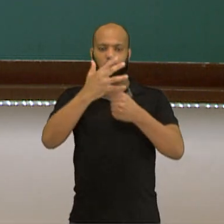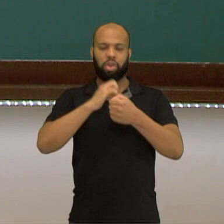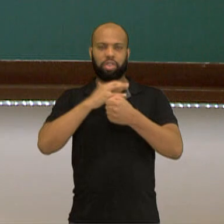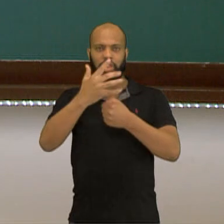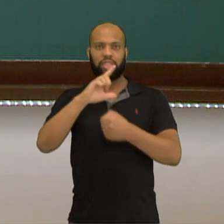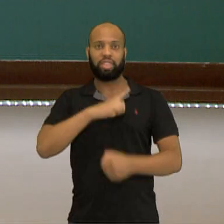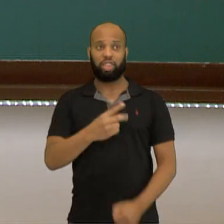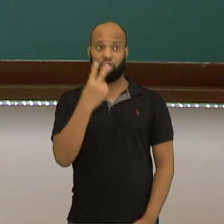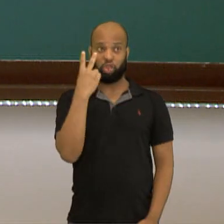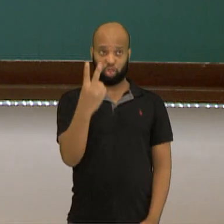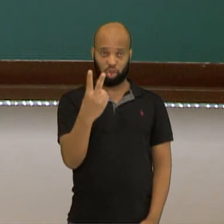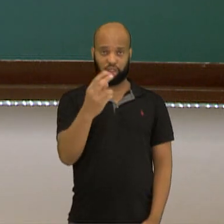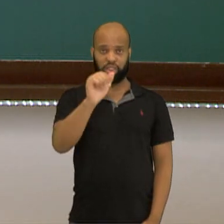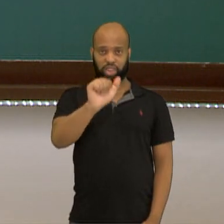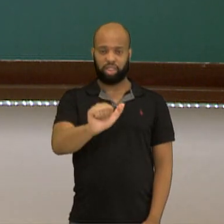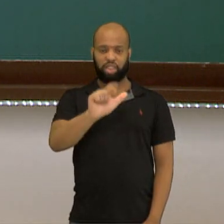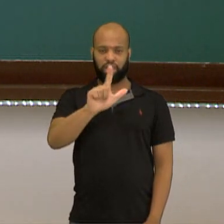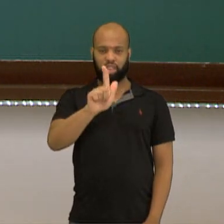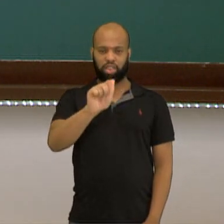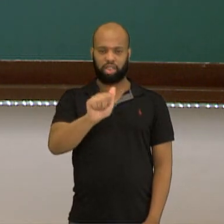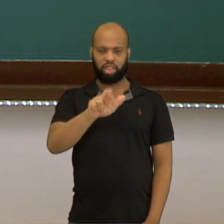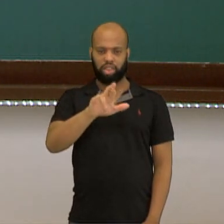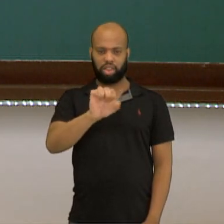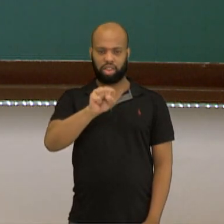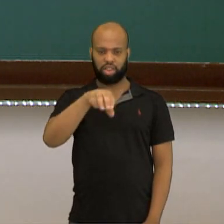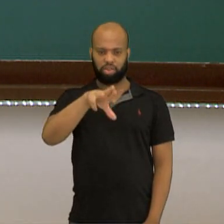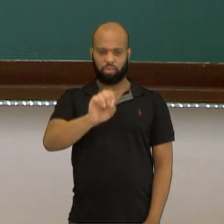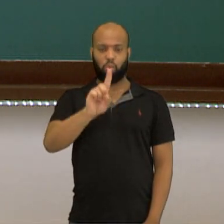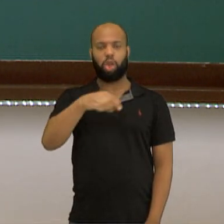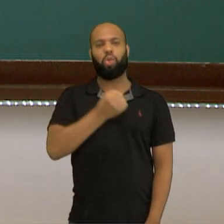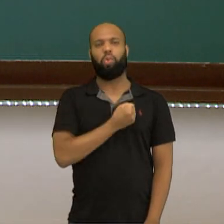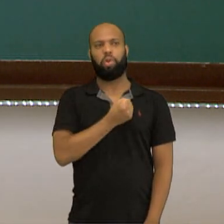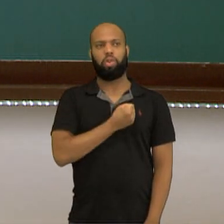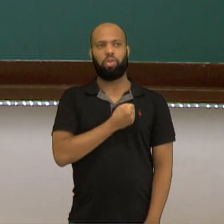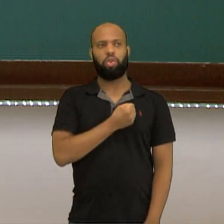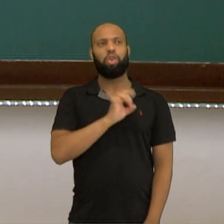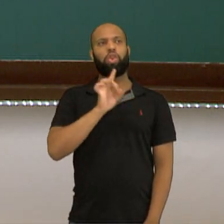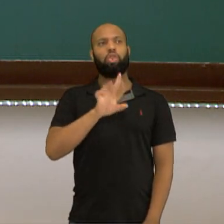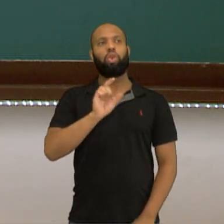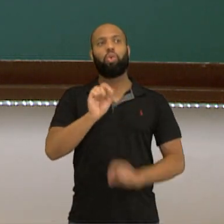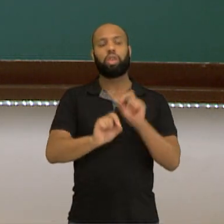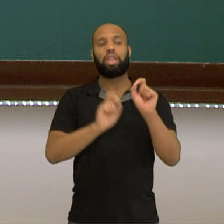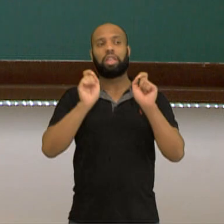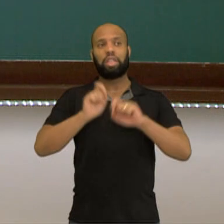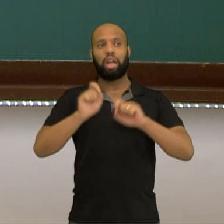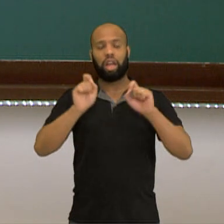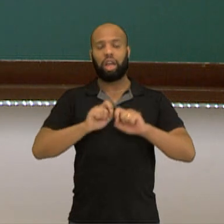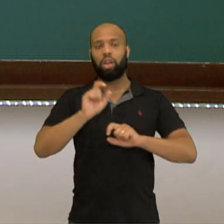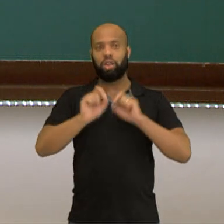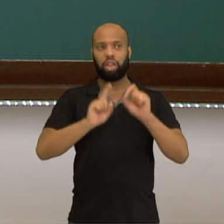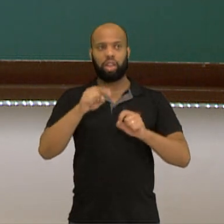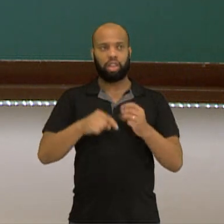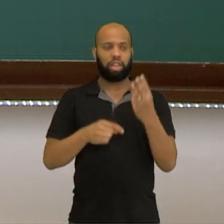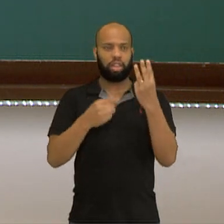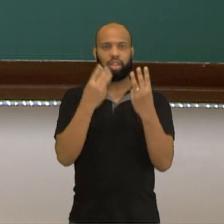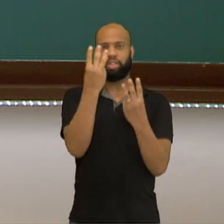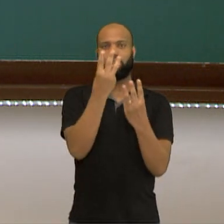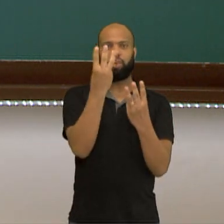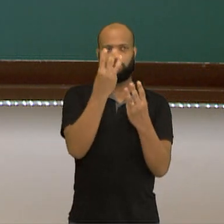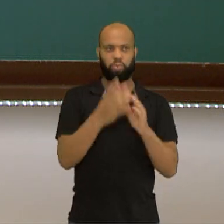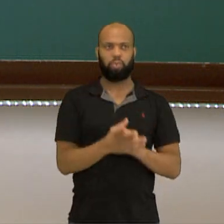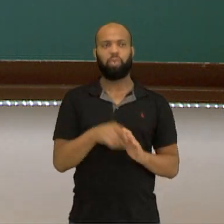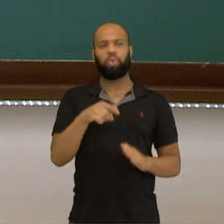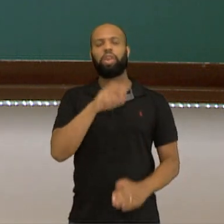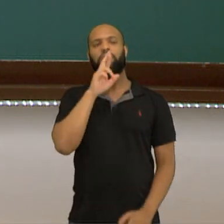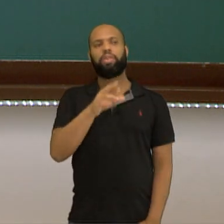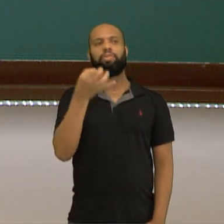com dois algarismos no resultado. Então, só pode ser o quê? 3 ao cubo, certo? Então, 3 ao cubo é